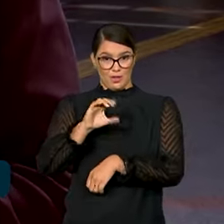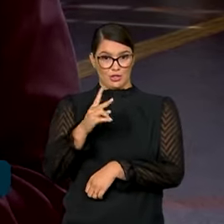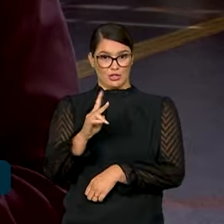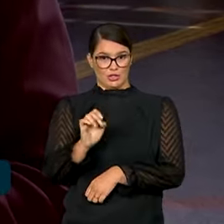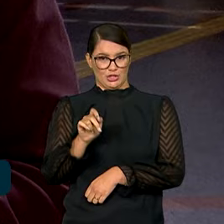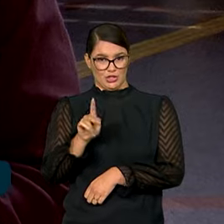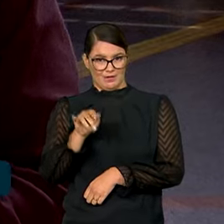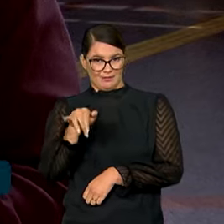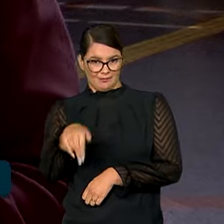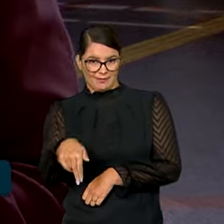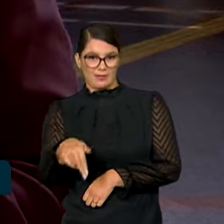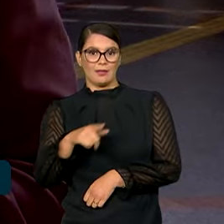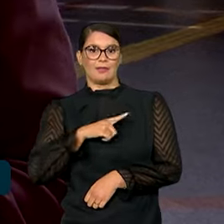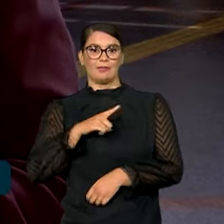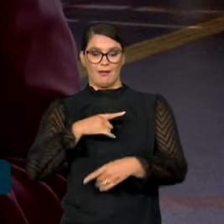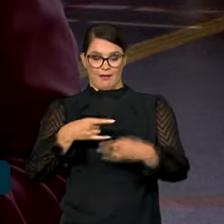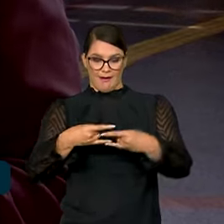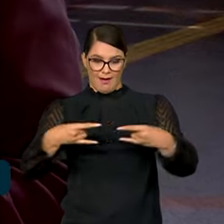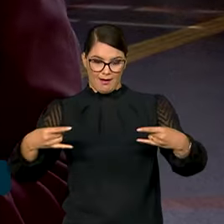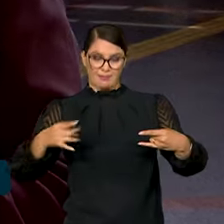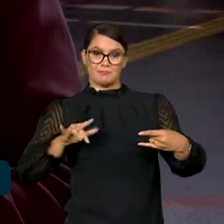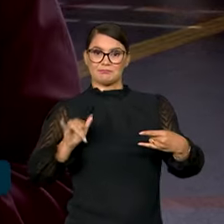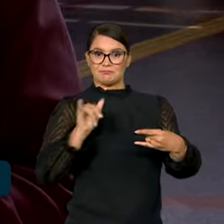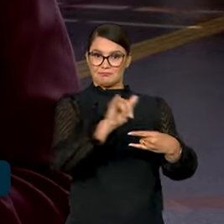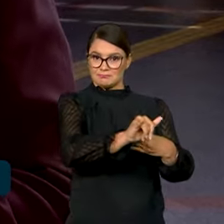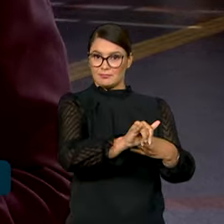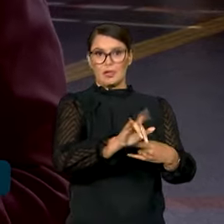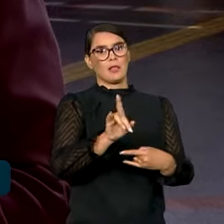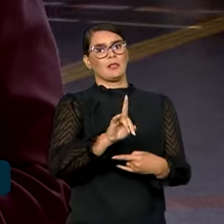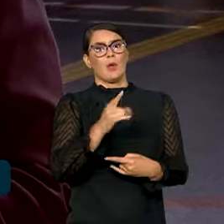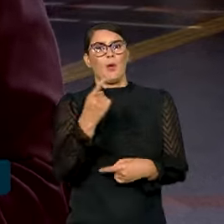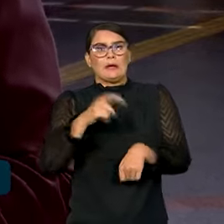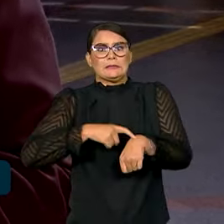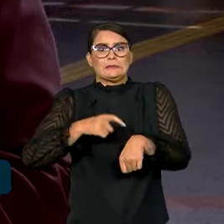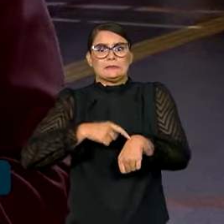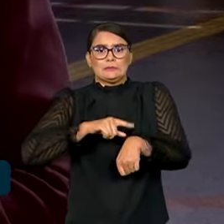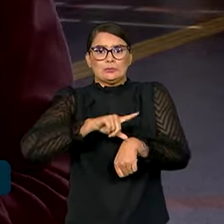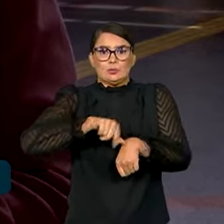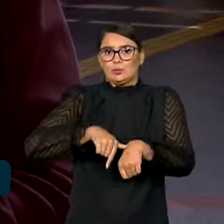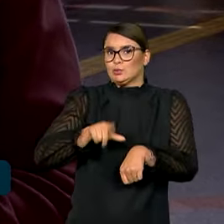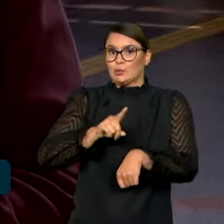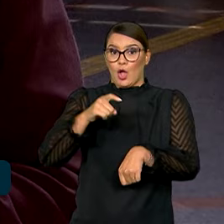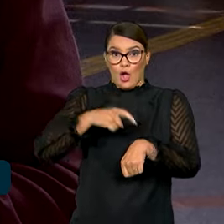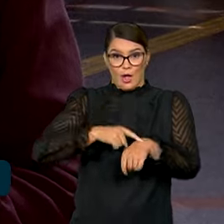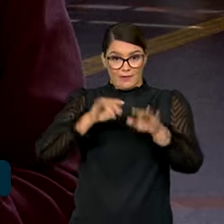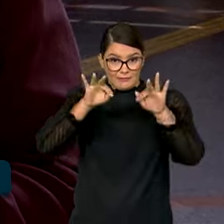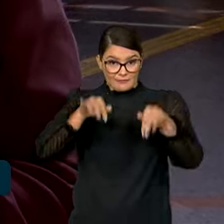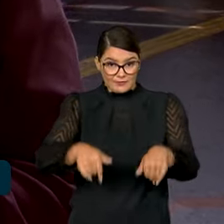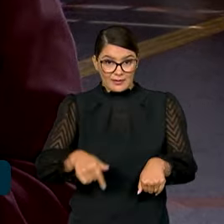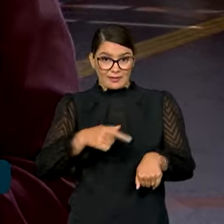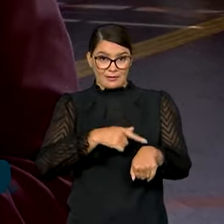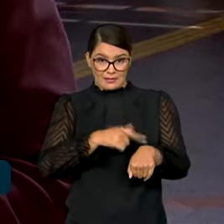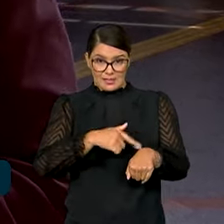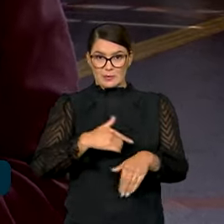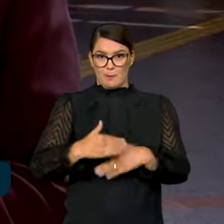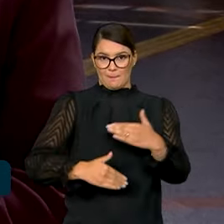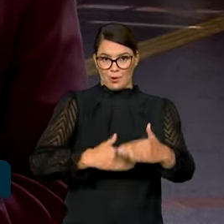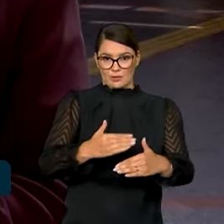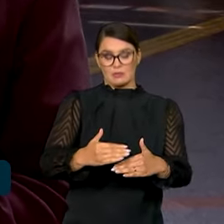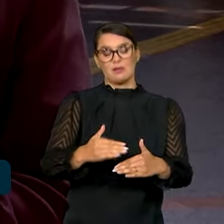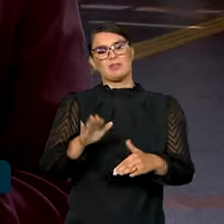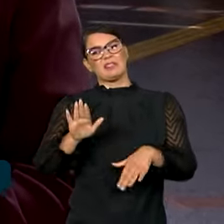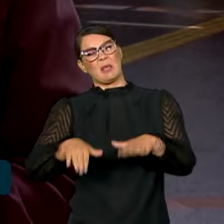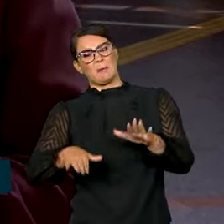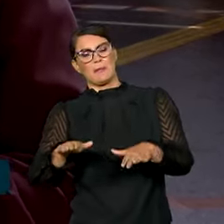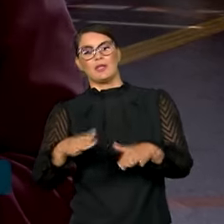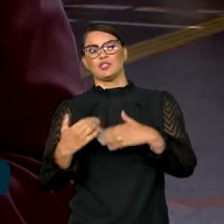terá acesso ao cartão de embarque. Mas é bom não deixar para a última hora. O horário de encerramento desse procedimento varia